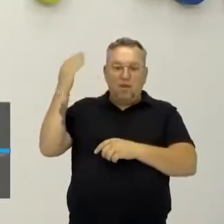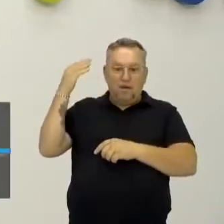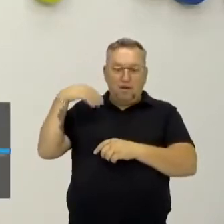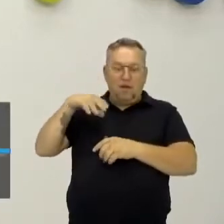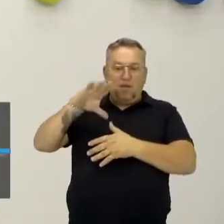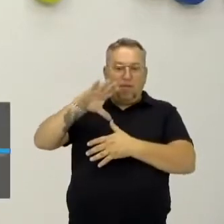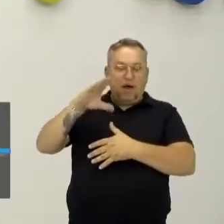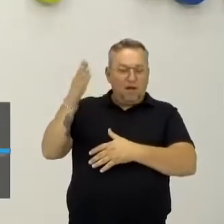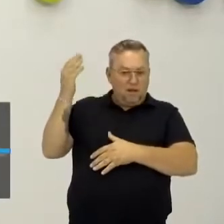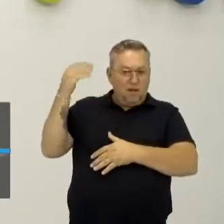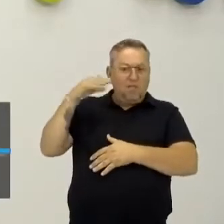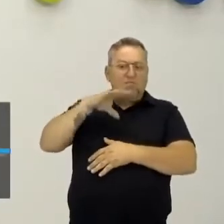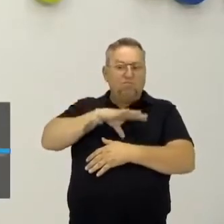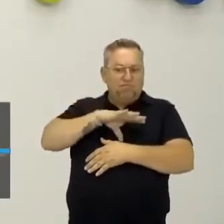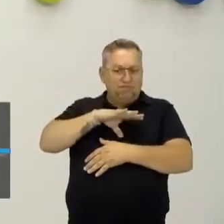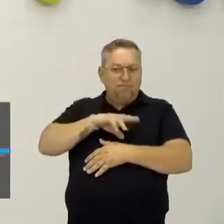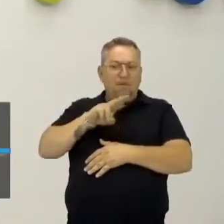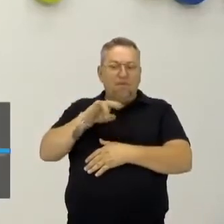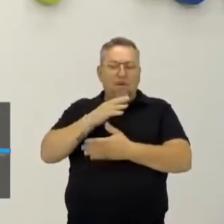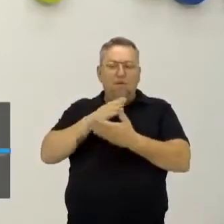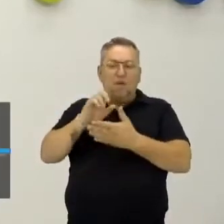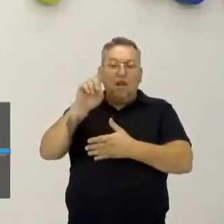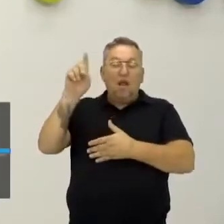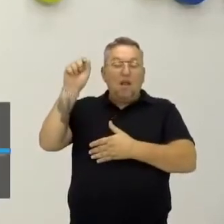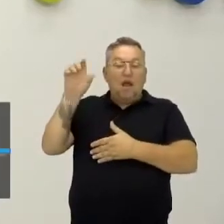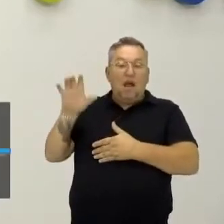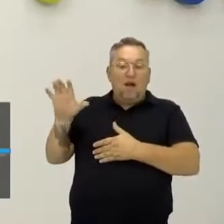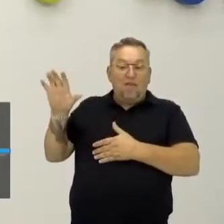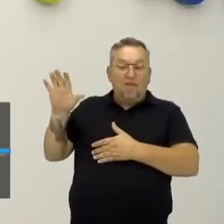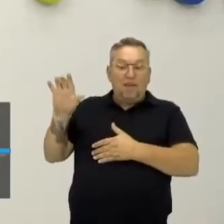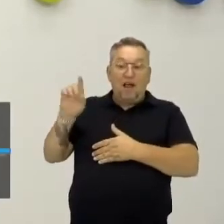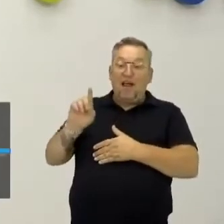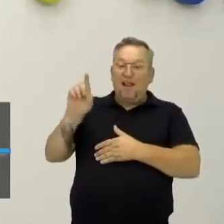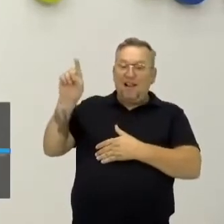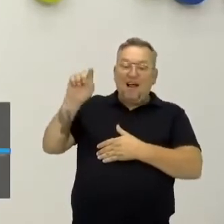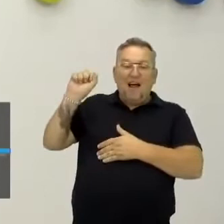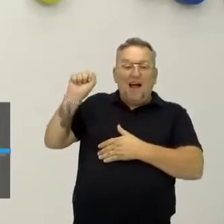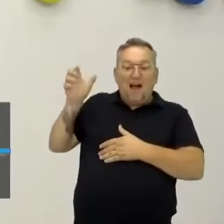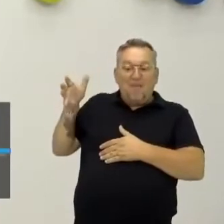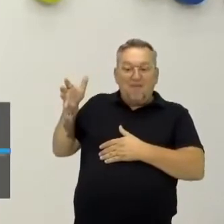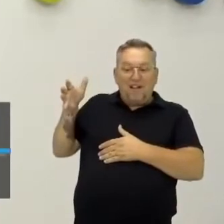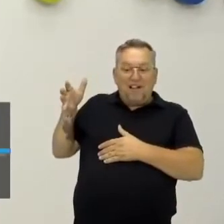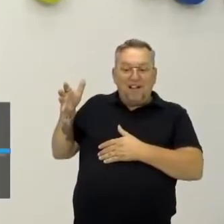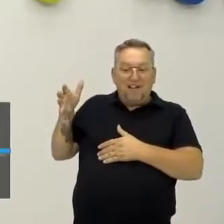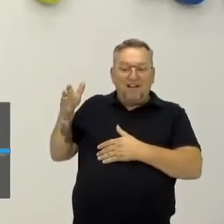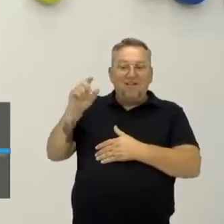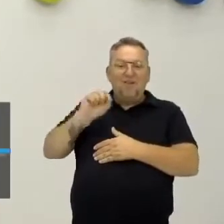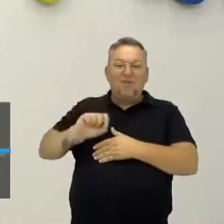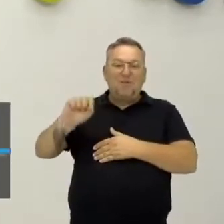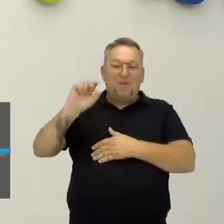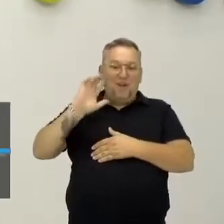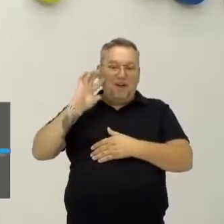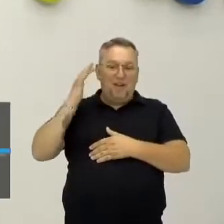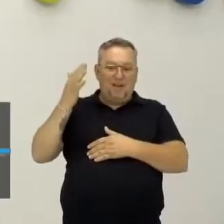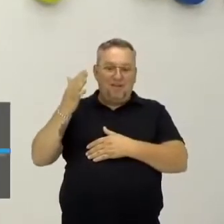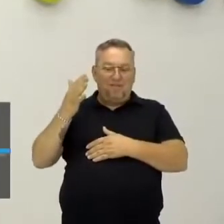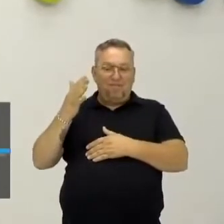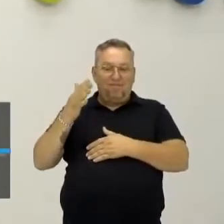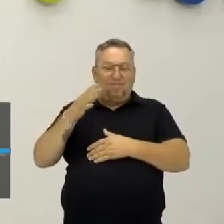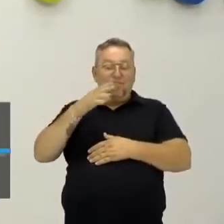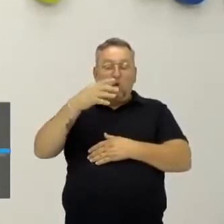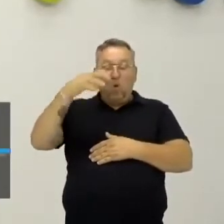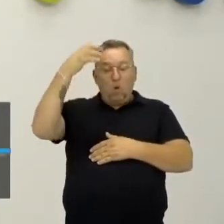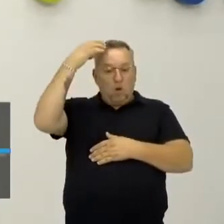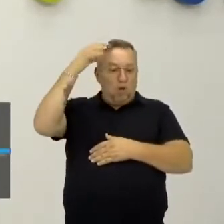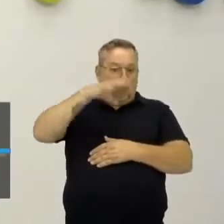América Portuguesa. Ela vai começar lá na África. Então, lá na África, o que acontece? Olha só. O rei de Portugal, ele